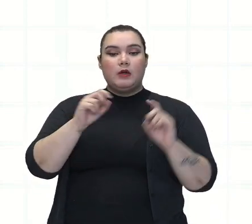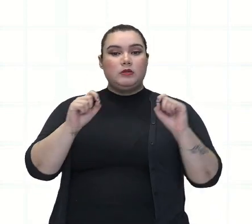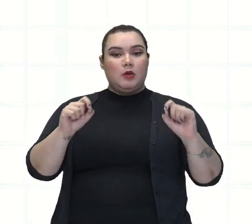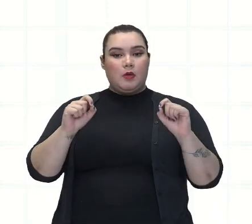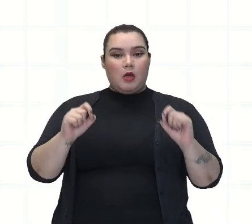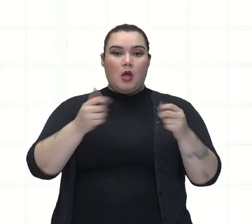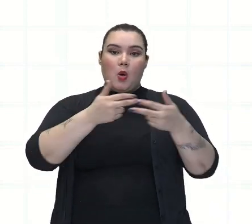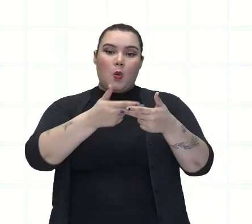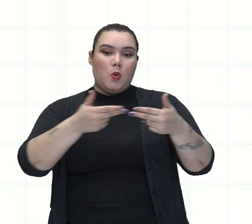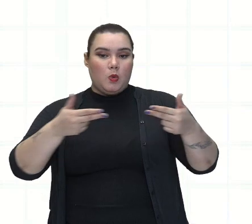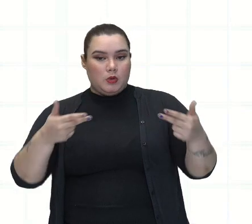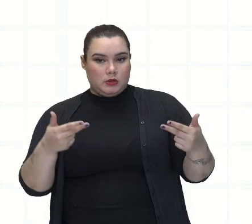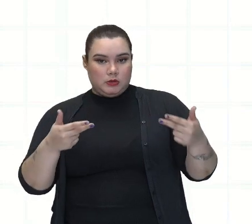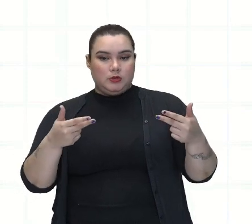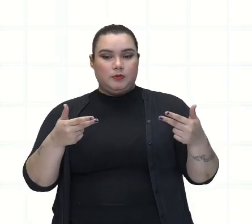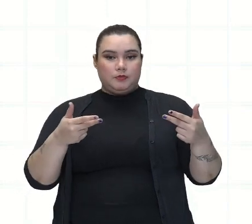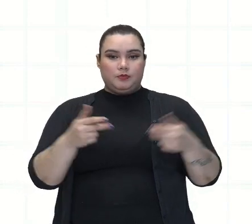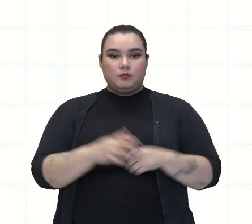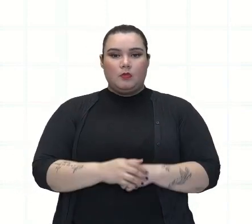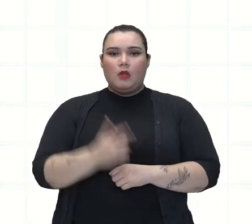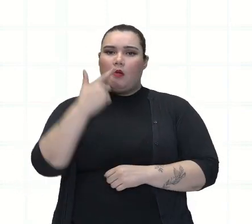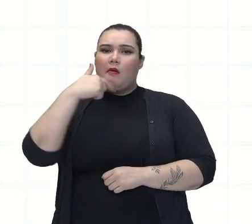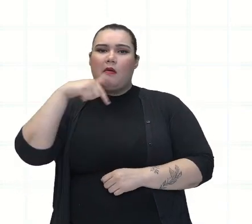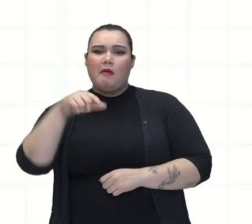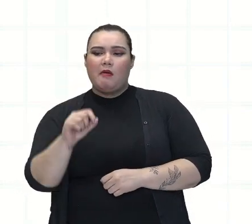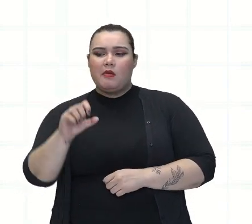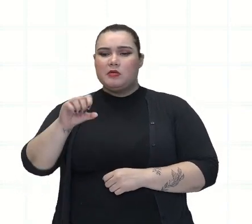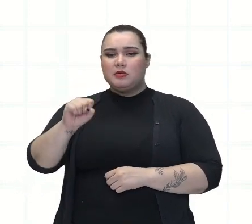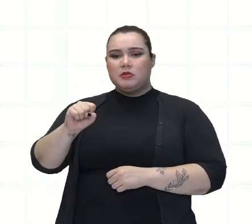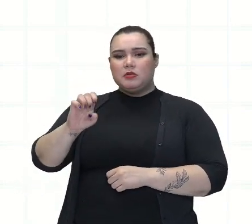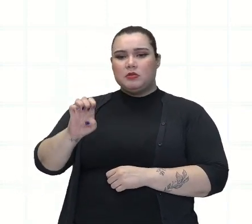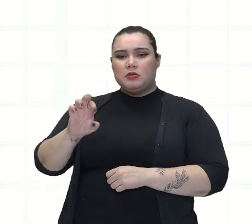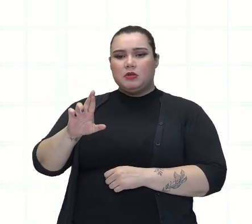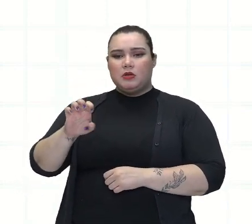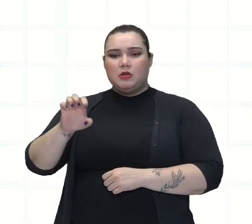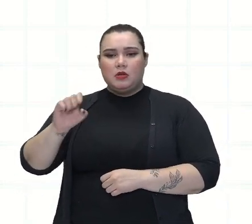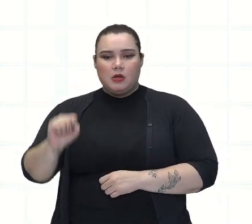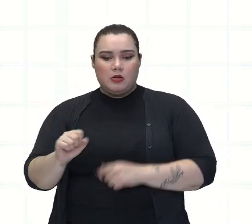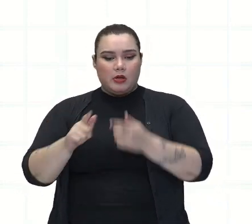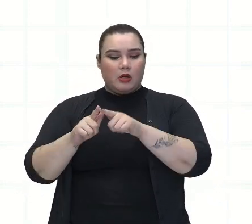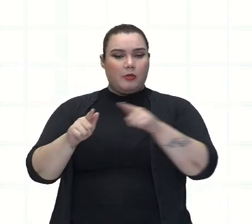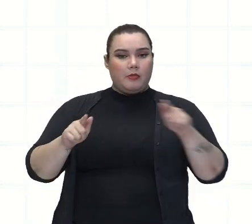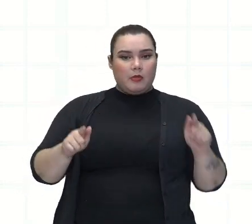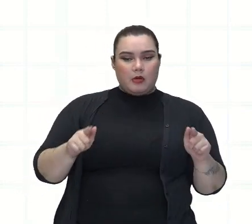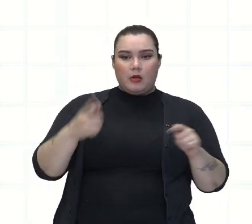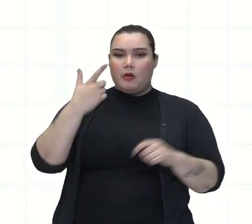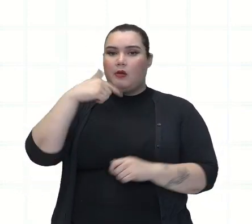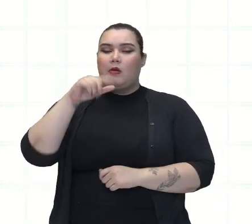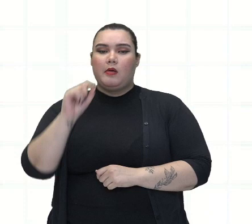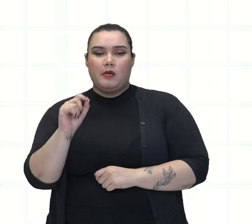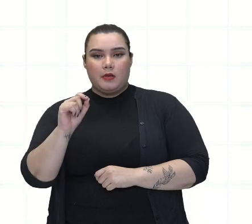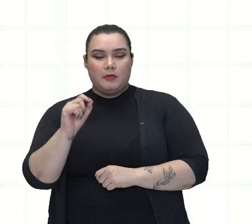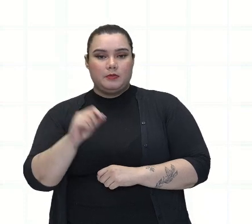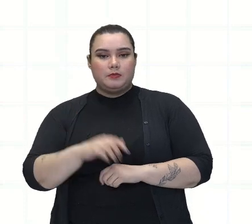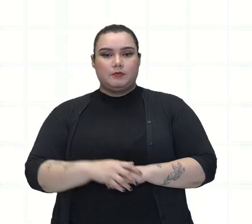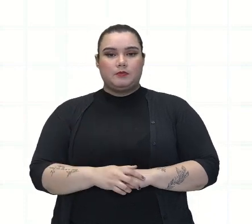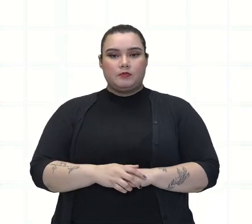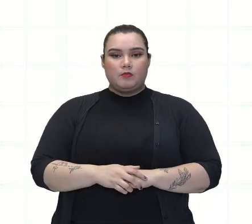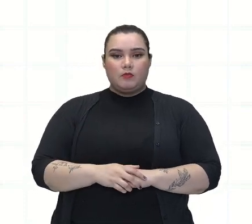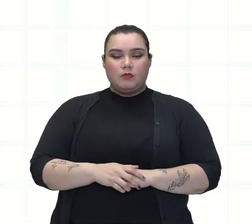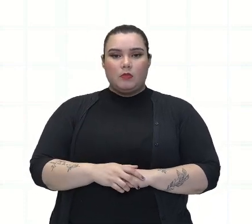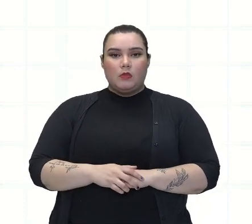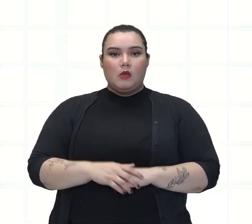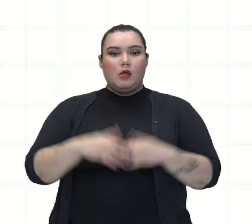seres. Quem são, professora? Nos estudos gramaticais, quem são esses seres? Que